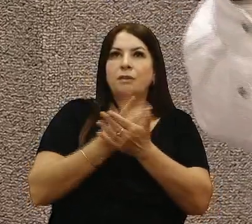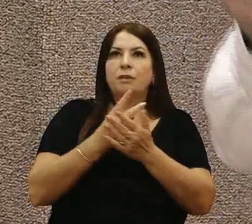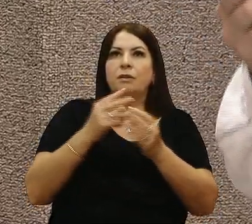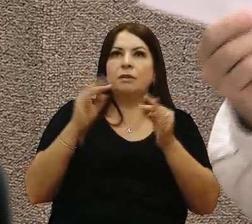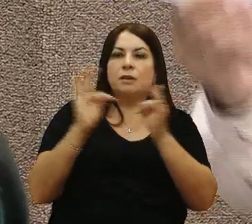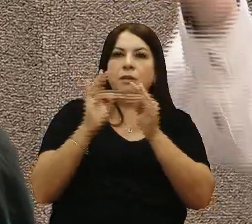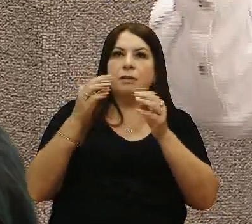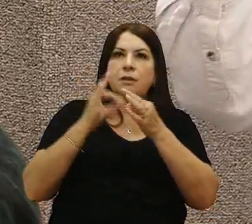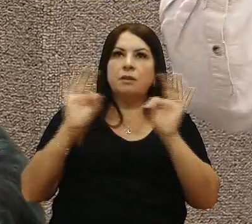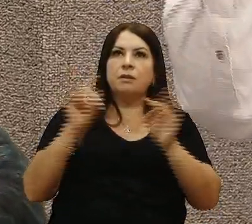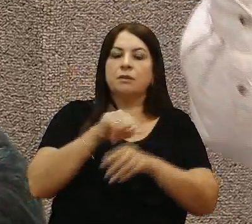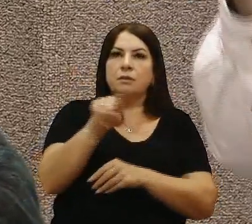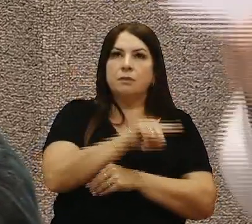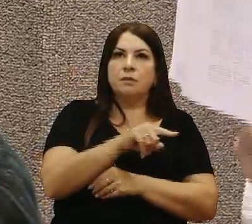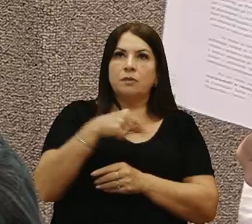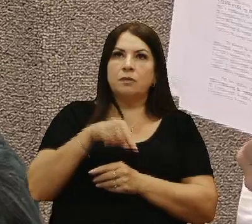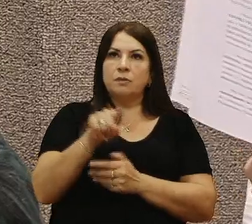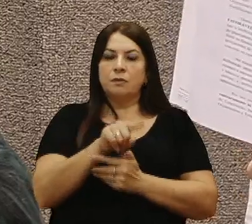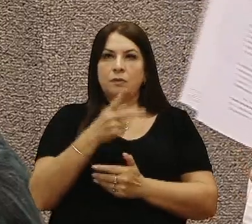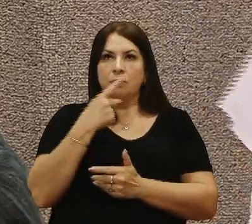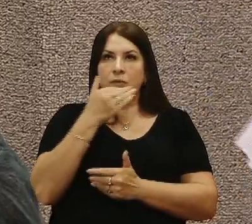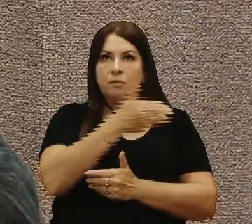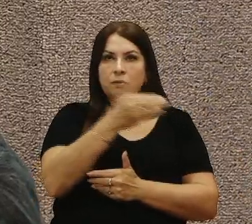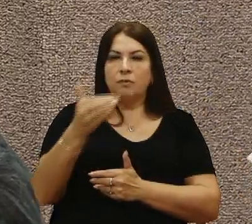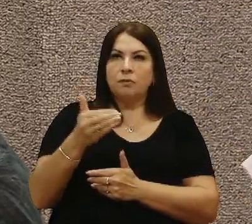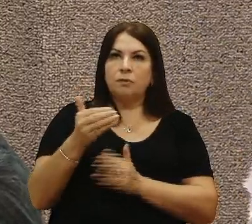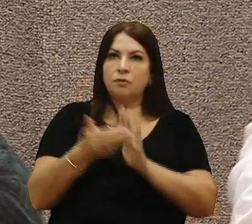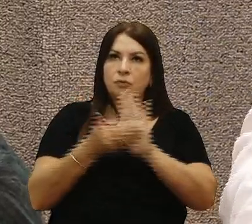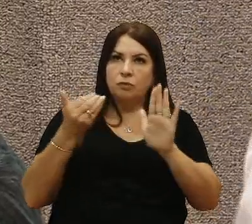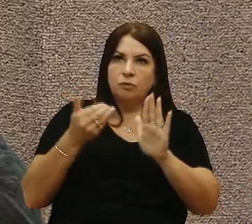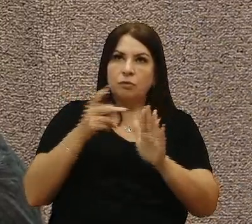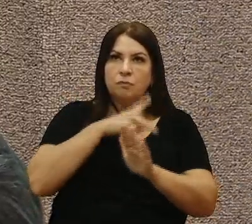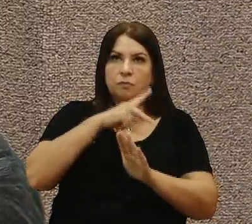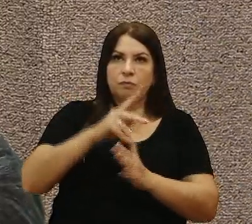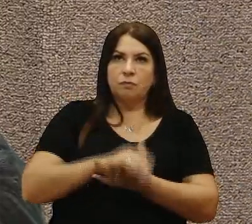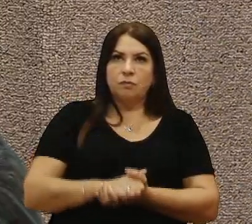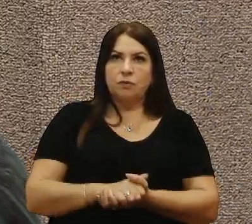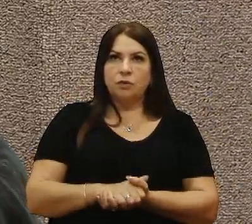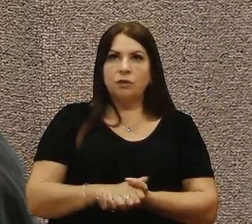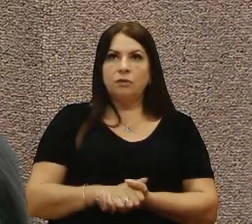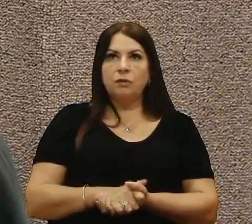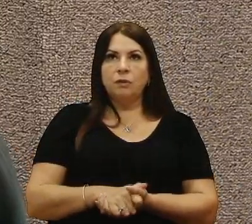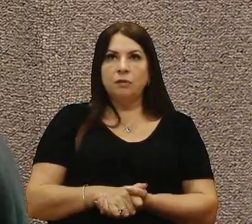quando advertida, sendo requerida a supressão, presidente.